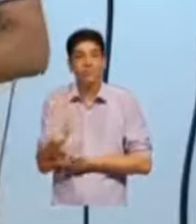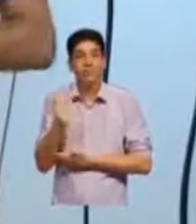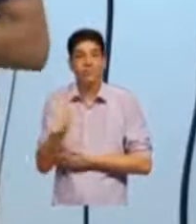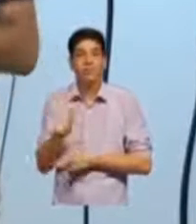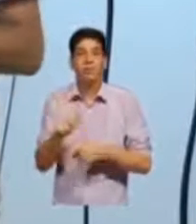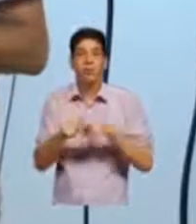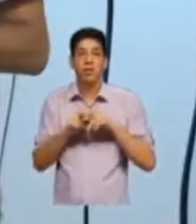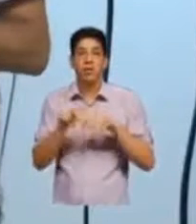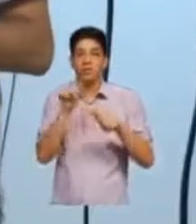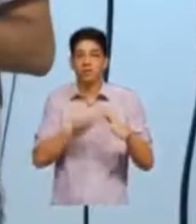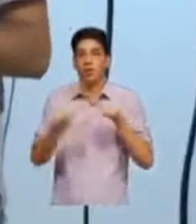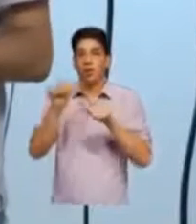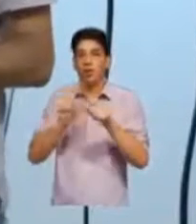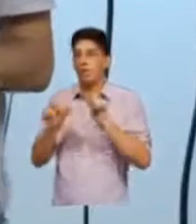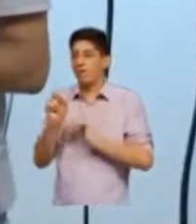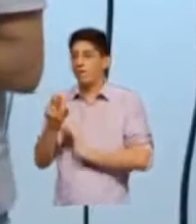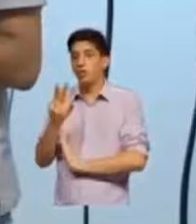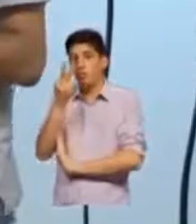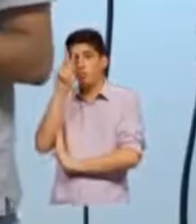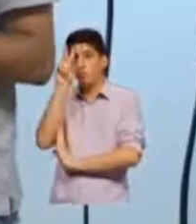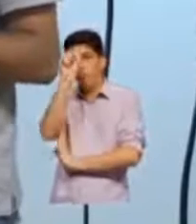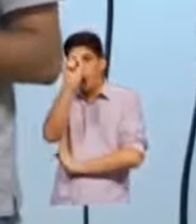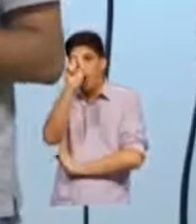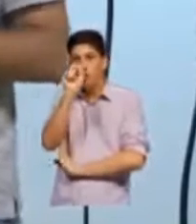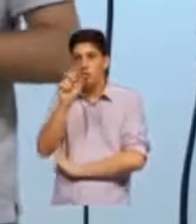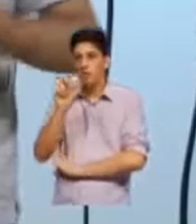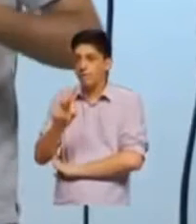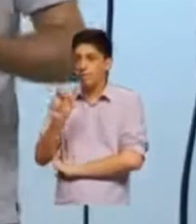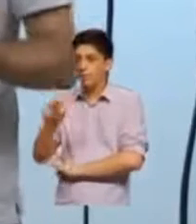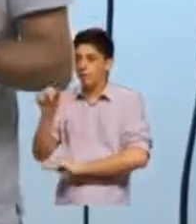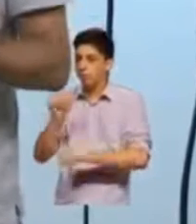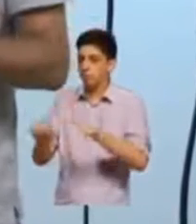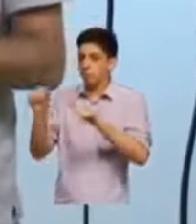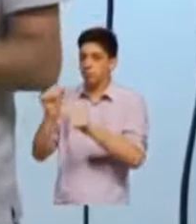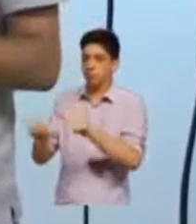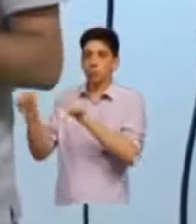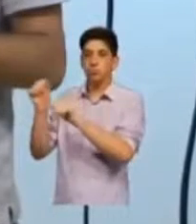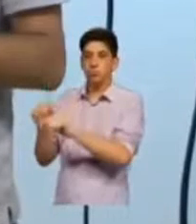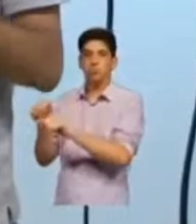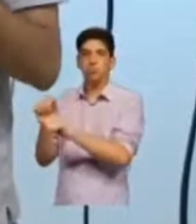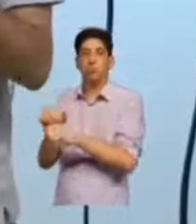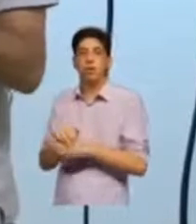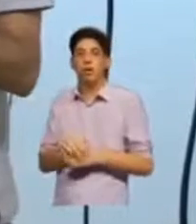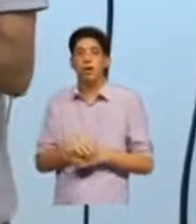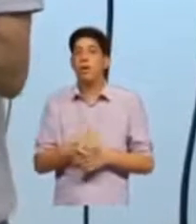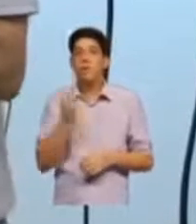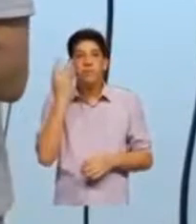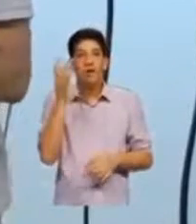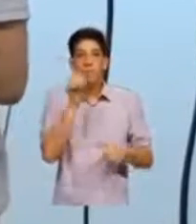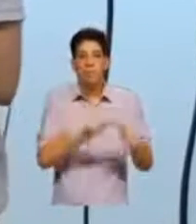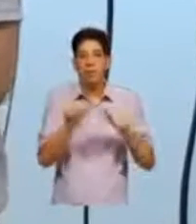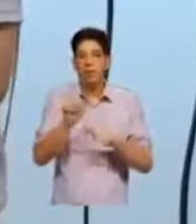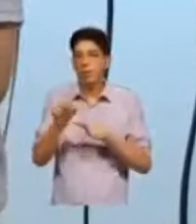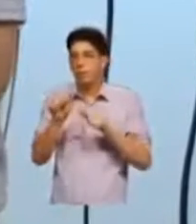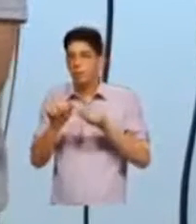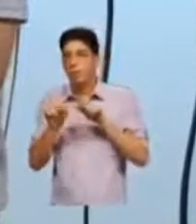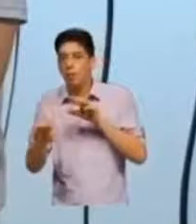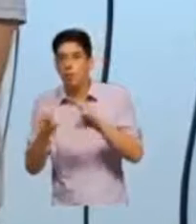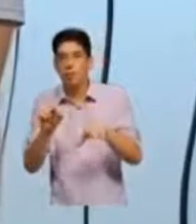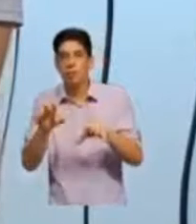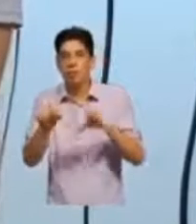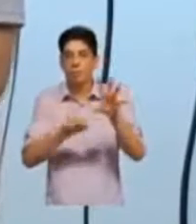do vírus e essa fragilidade, digamos assim, essa facilidade dele se mutar e de contaminar outras